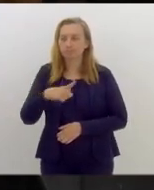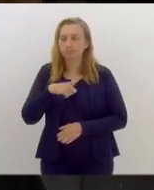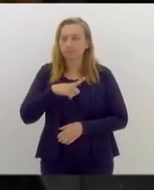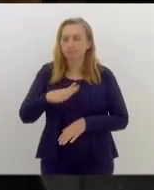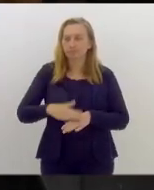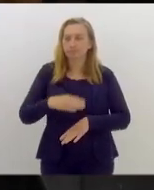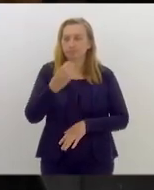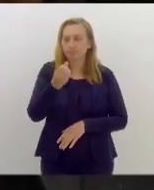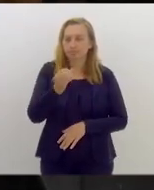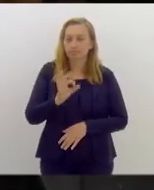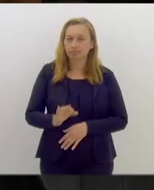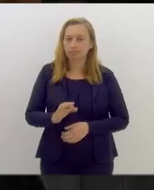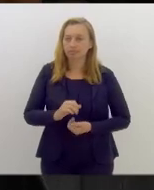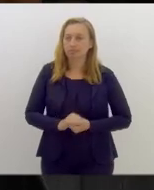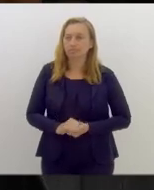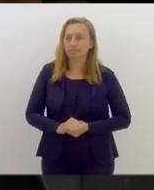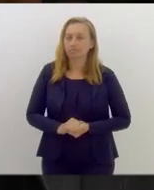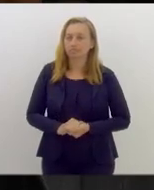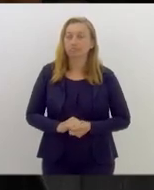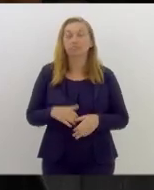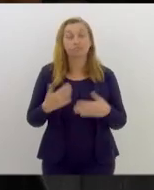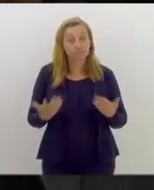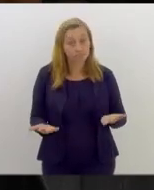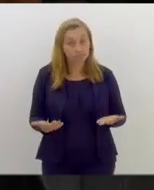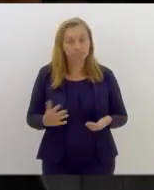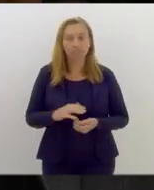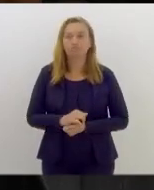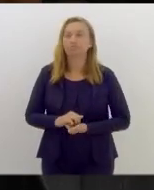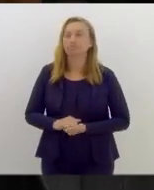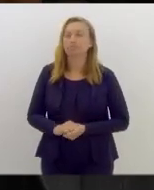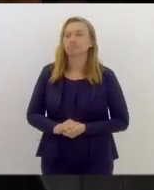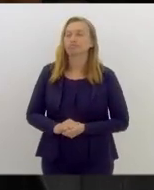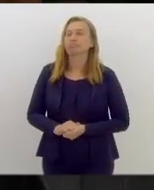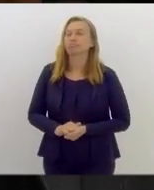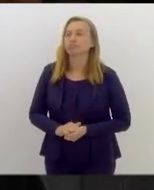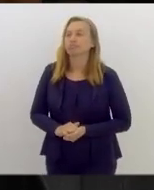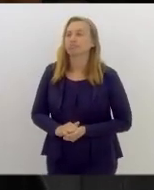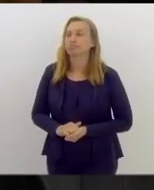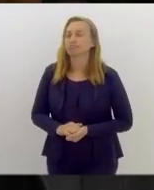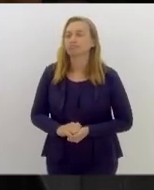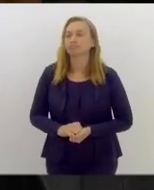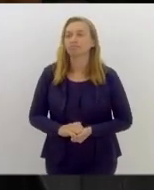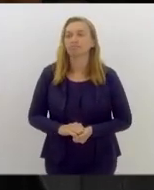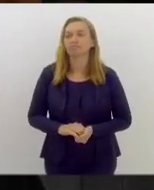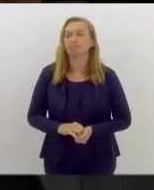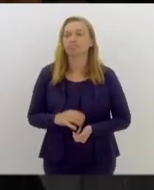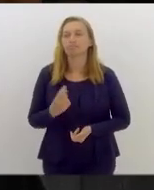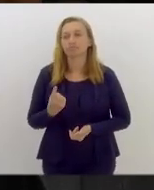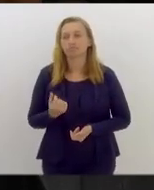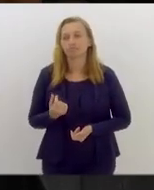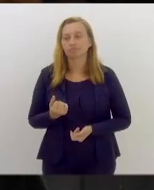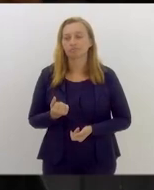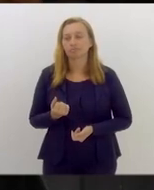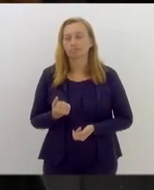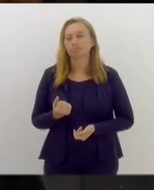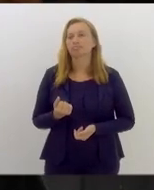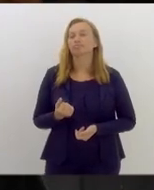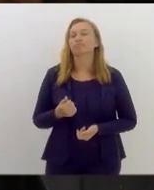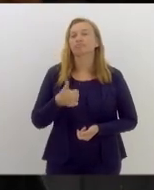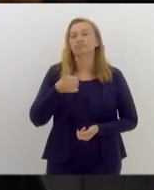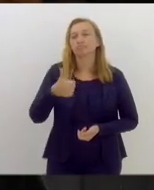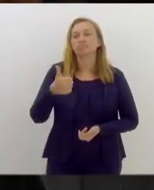mais 6%. Então, aí já também tem um saldo de